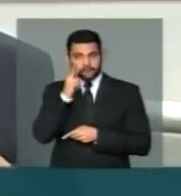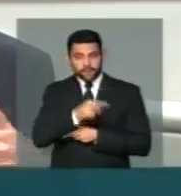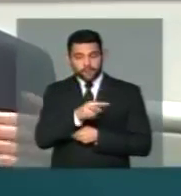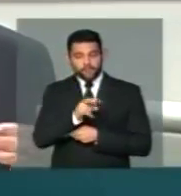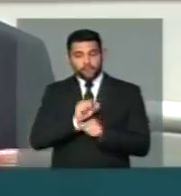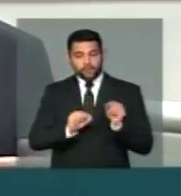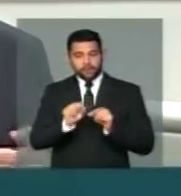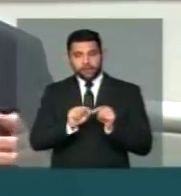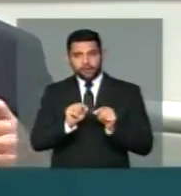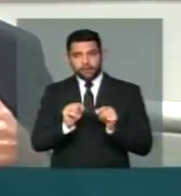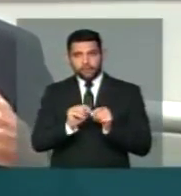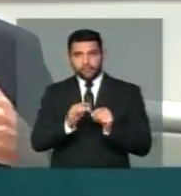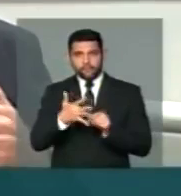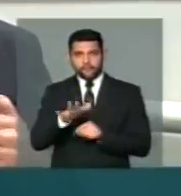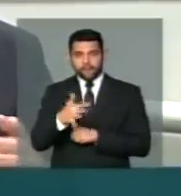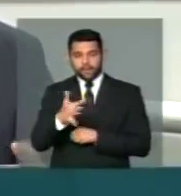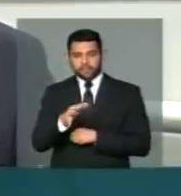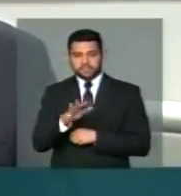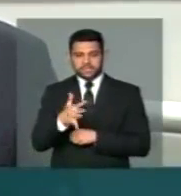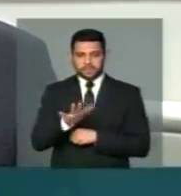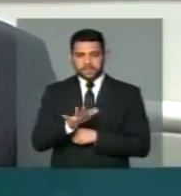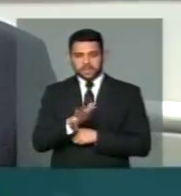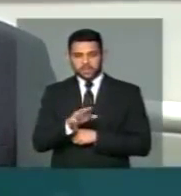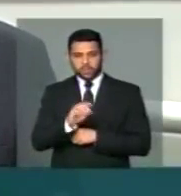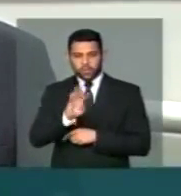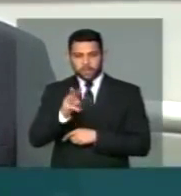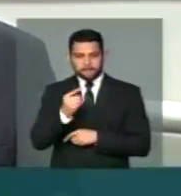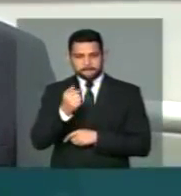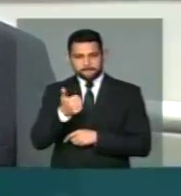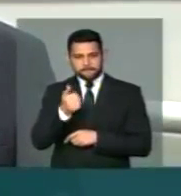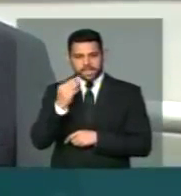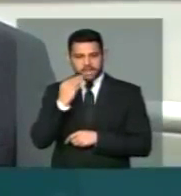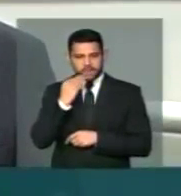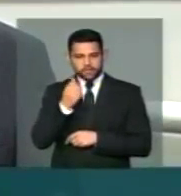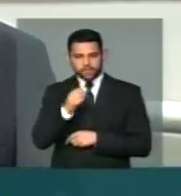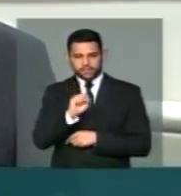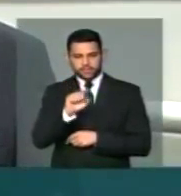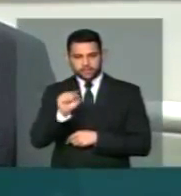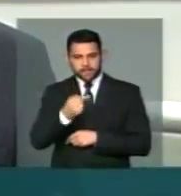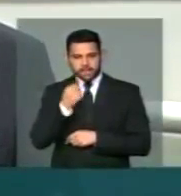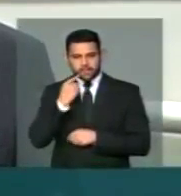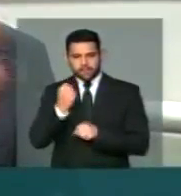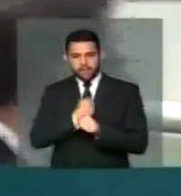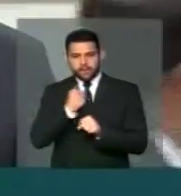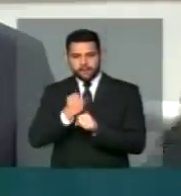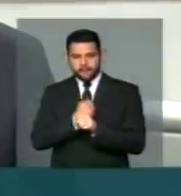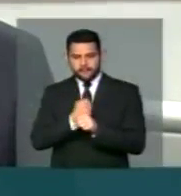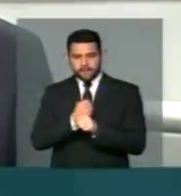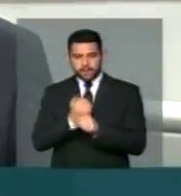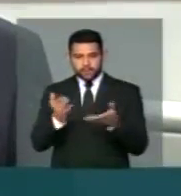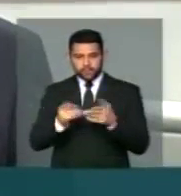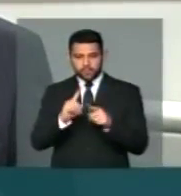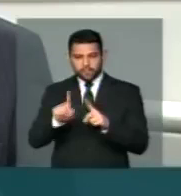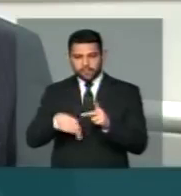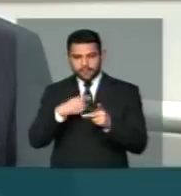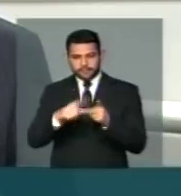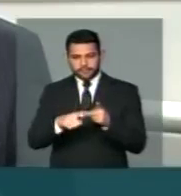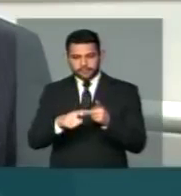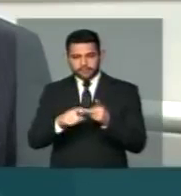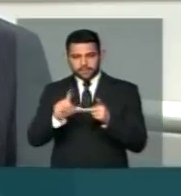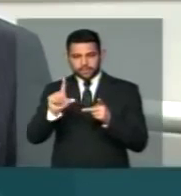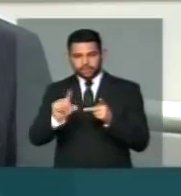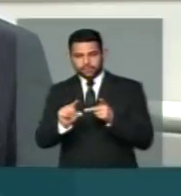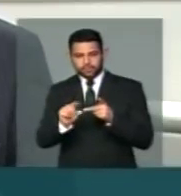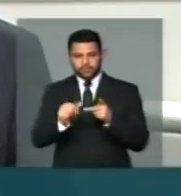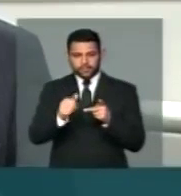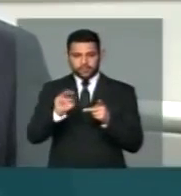que uma estimativa de ganhos de 1 bilhão e 800 mil para uma obra. No momento seguinte, ela caiu para